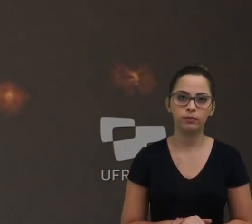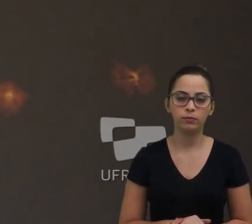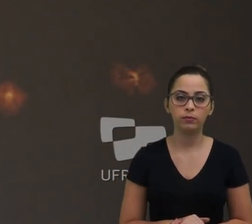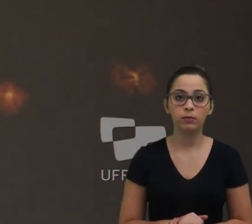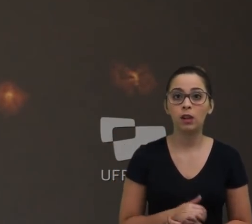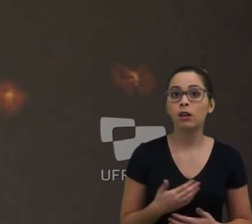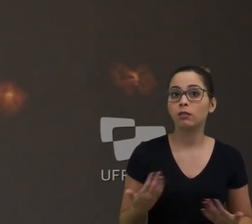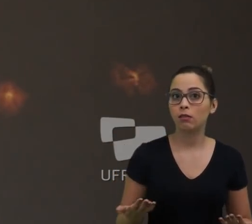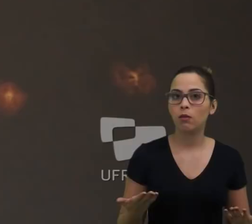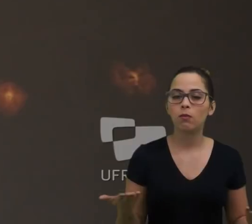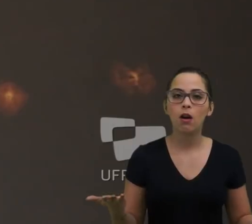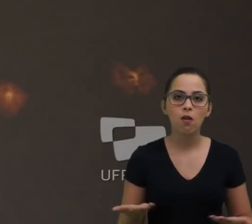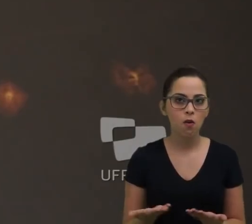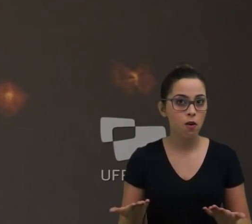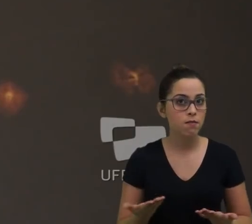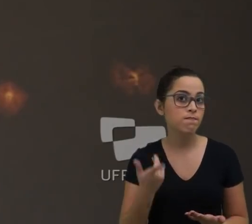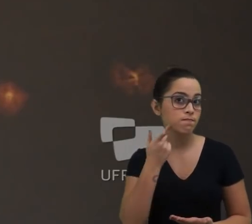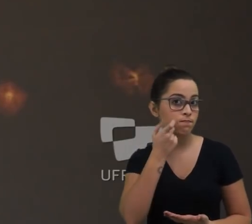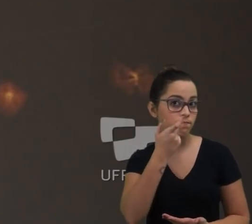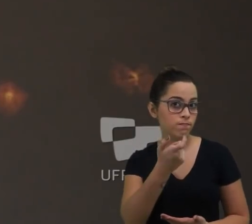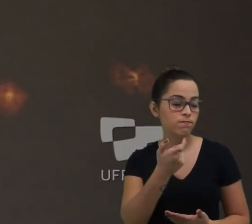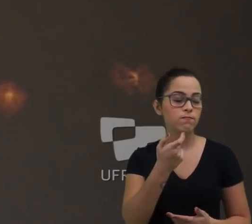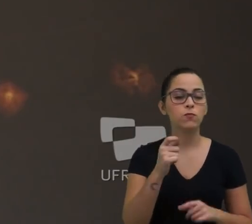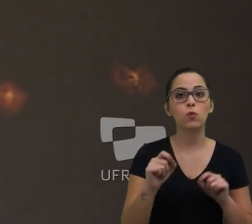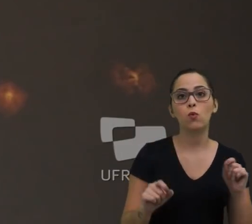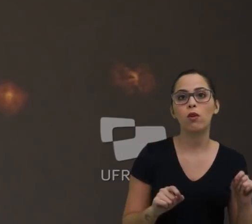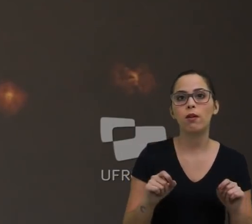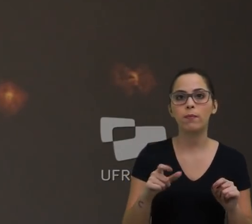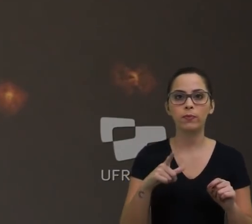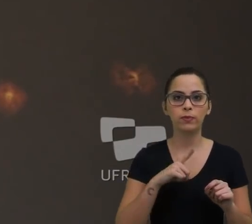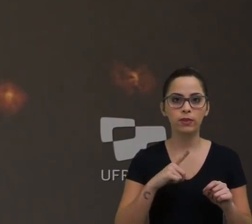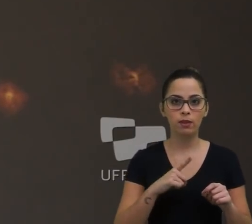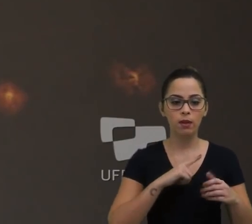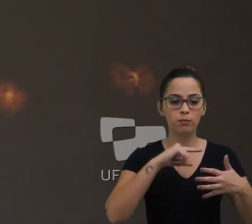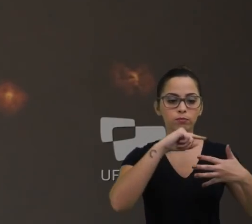iluminado pela luz emitida pelo núcleo do quasar.